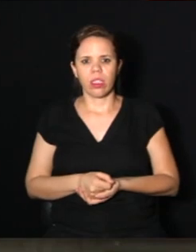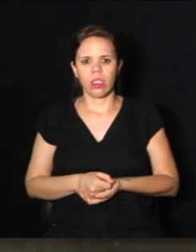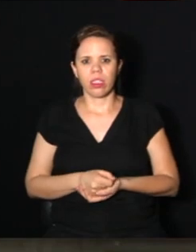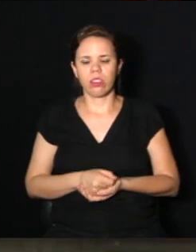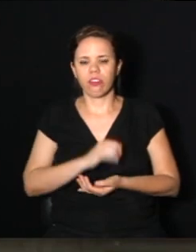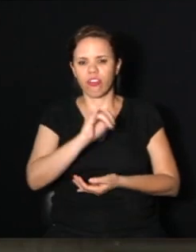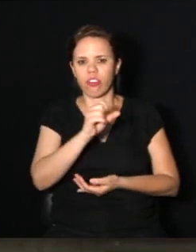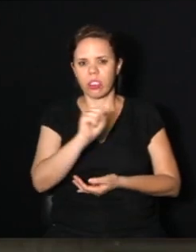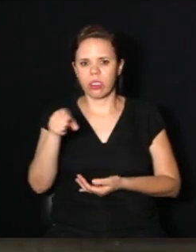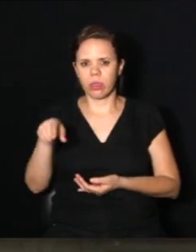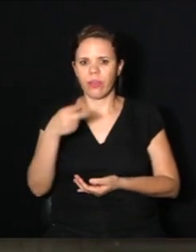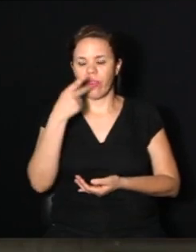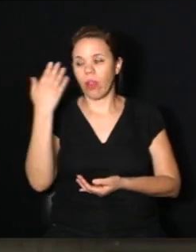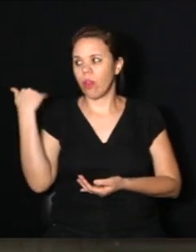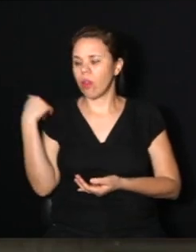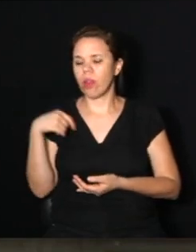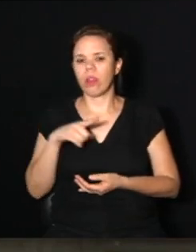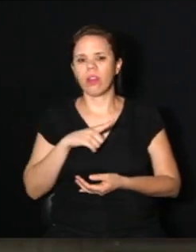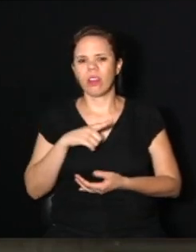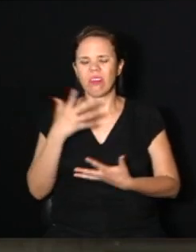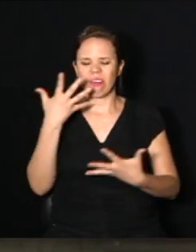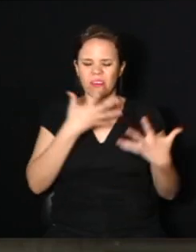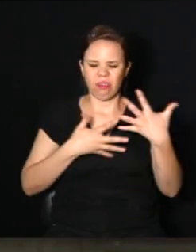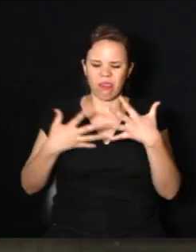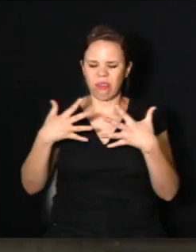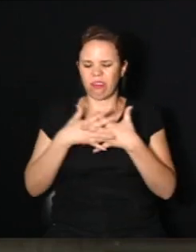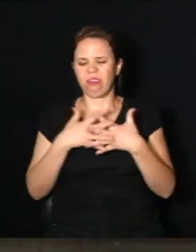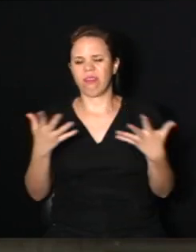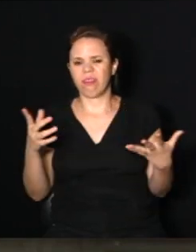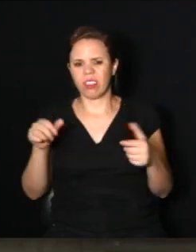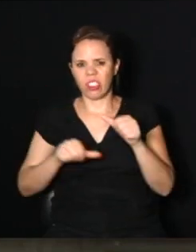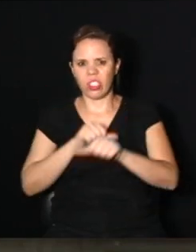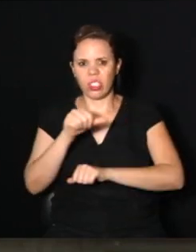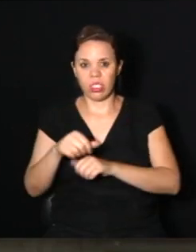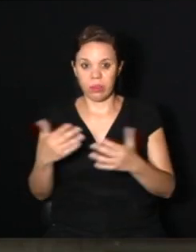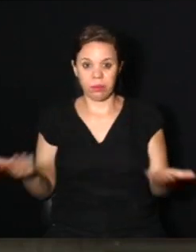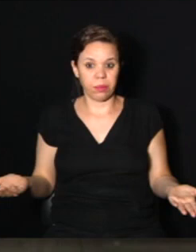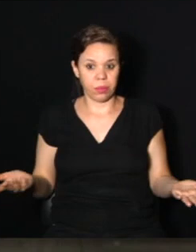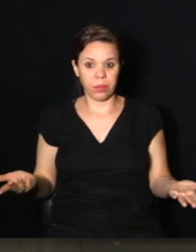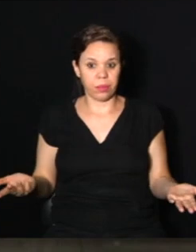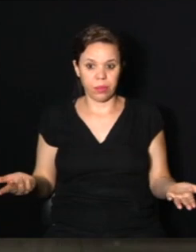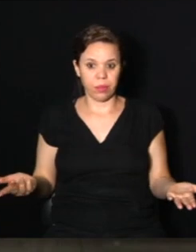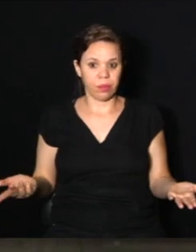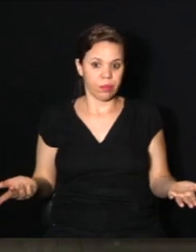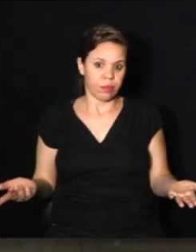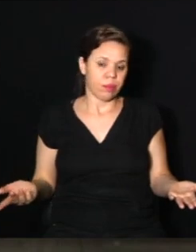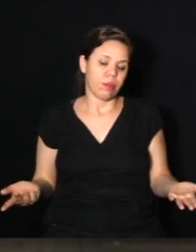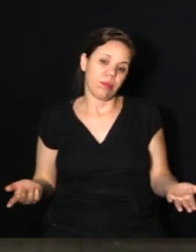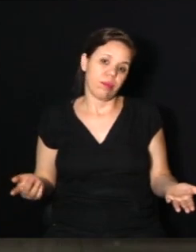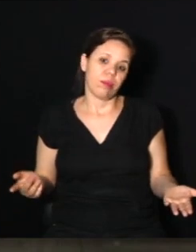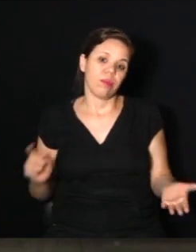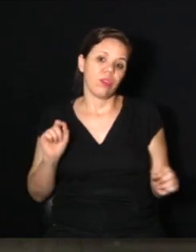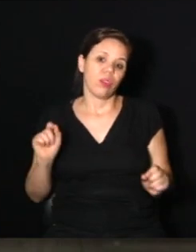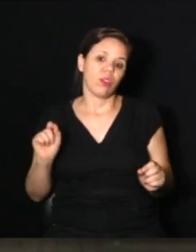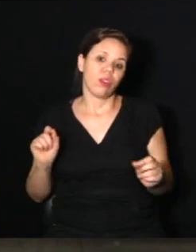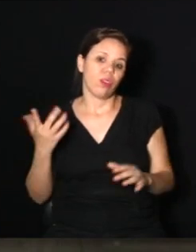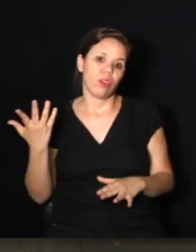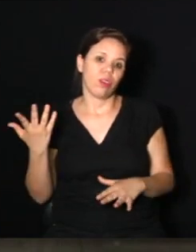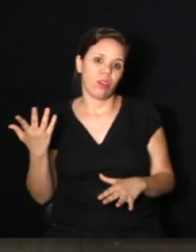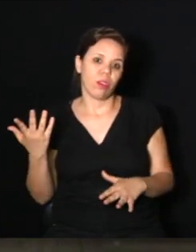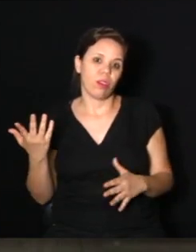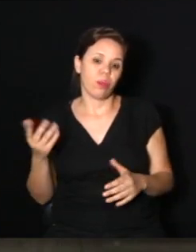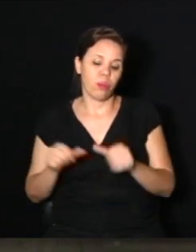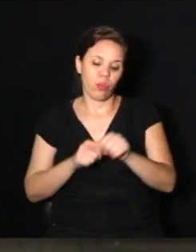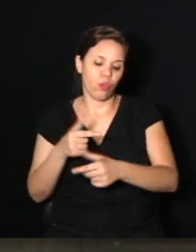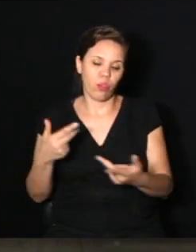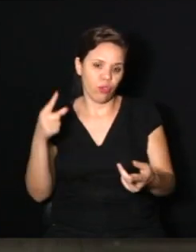J. Silva, traz confusão, toda mudança, né? Mas só que o fato é como mudou, né?